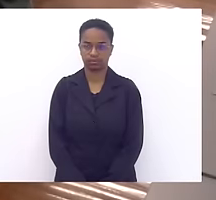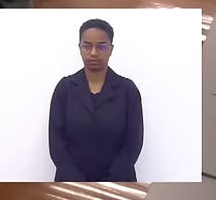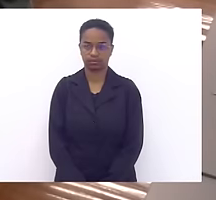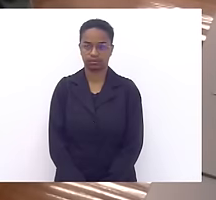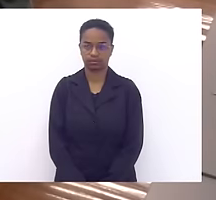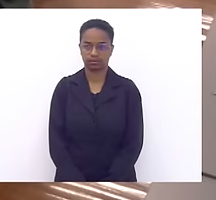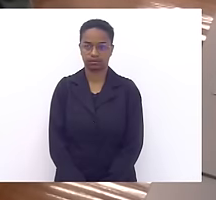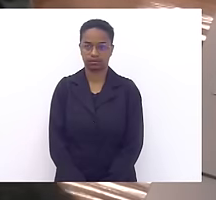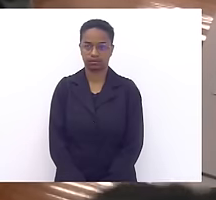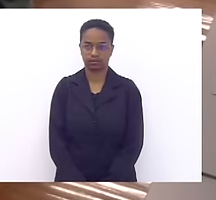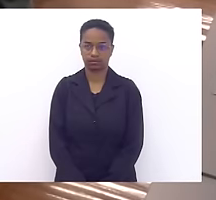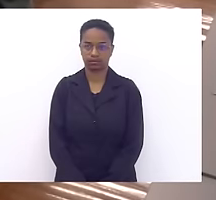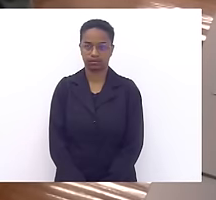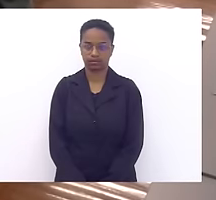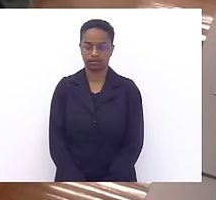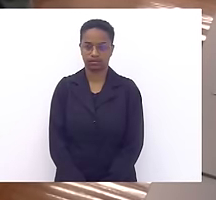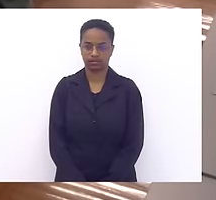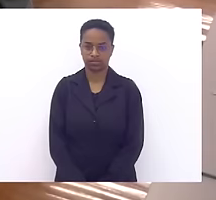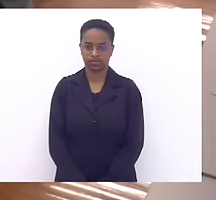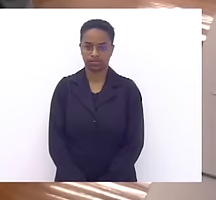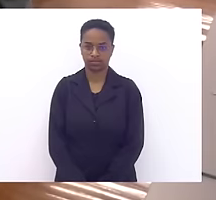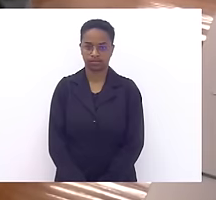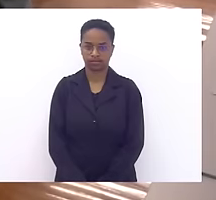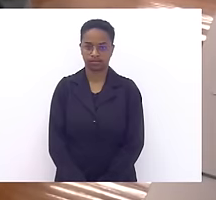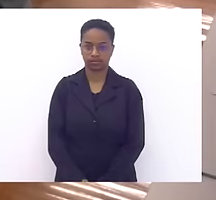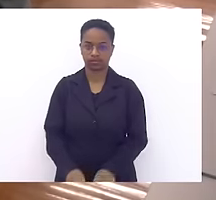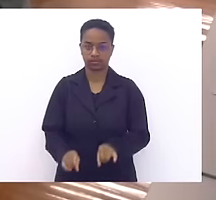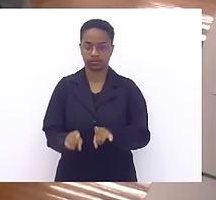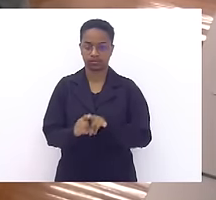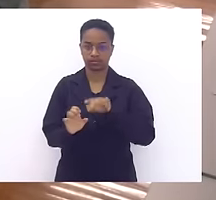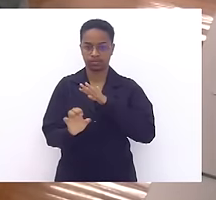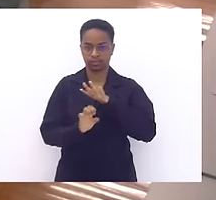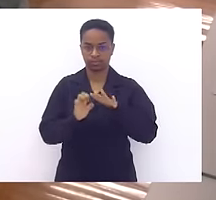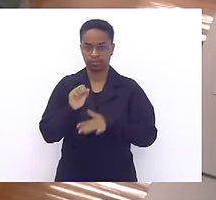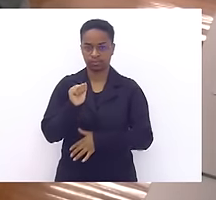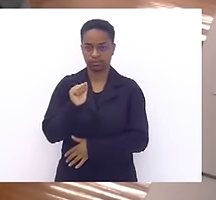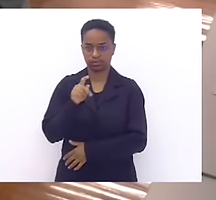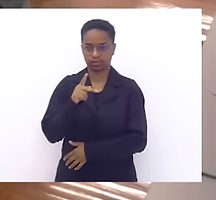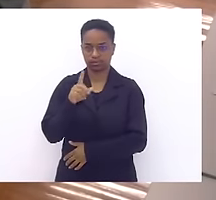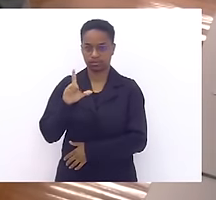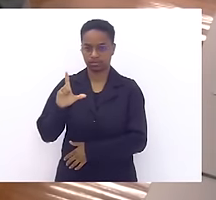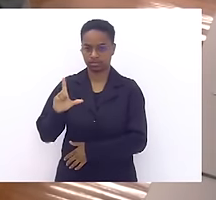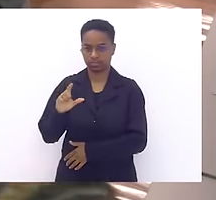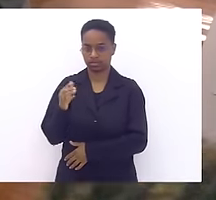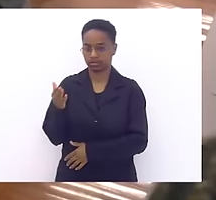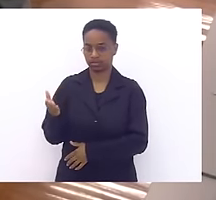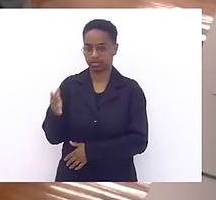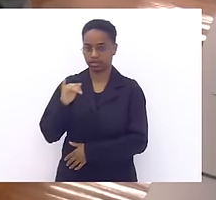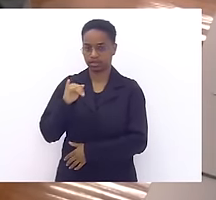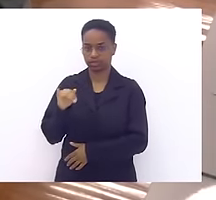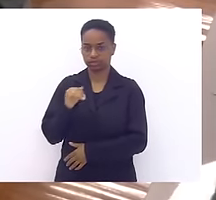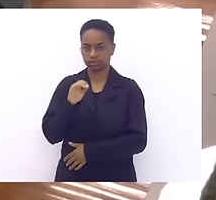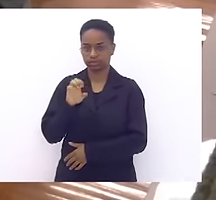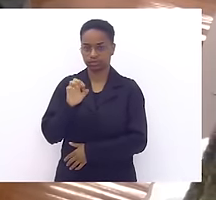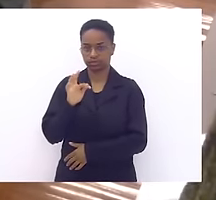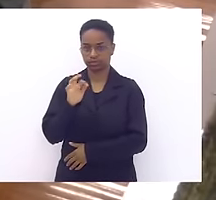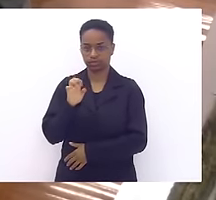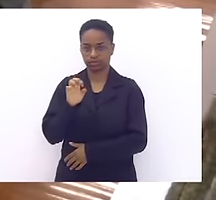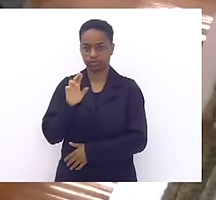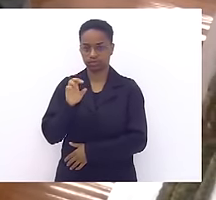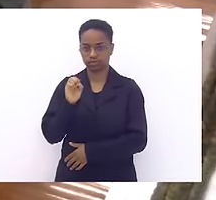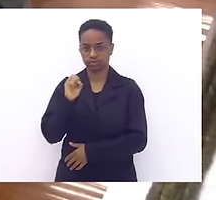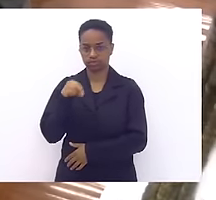e agora pela empresa a pele Dr Jefferson Luiz da